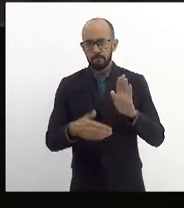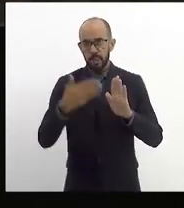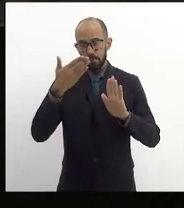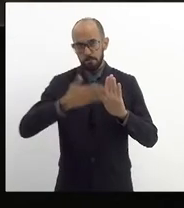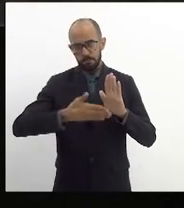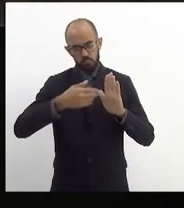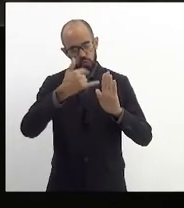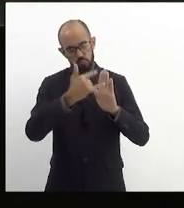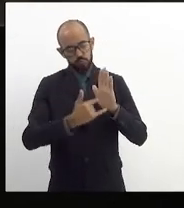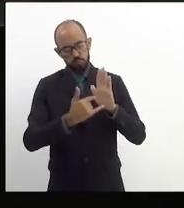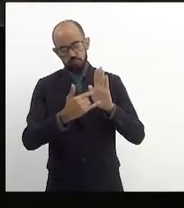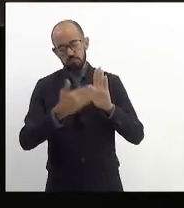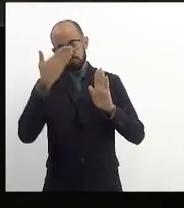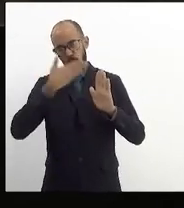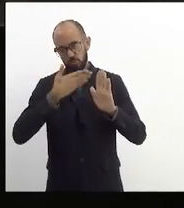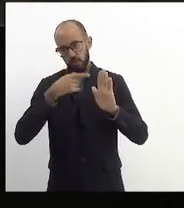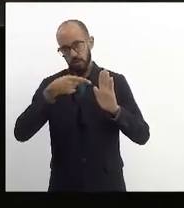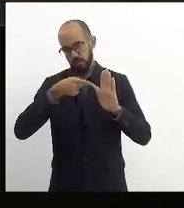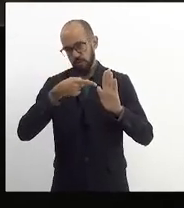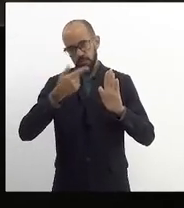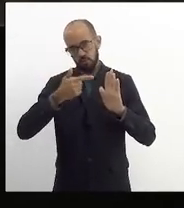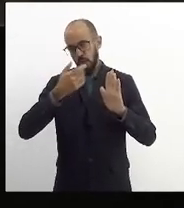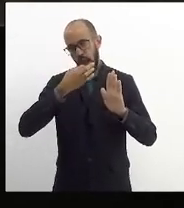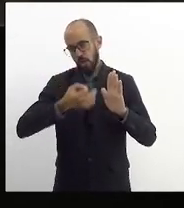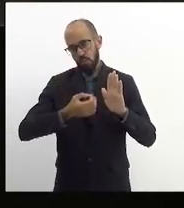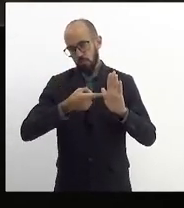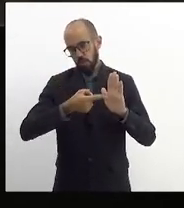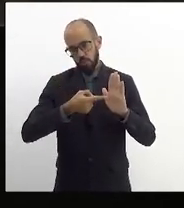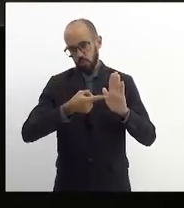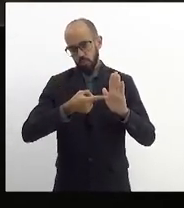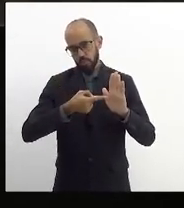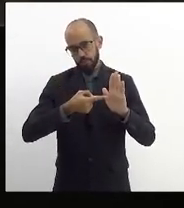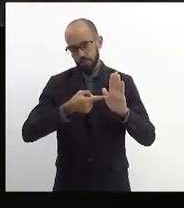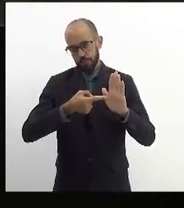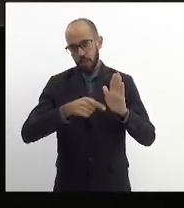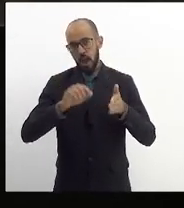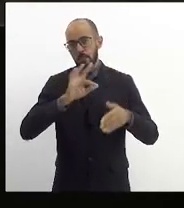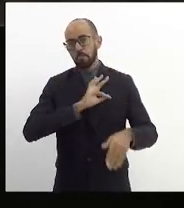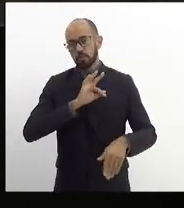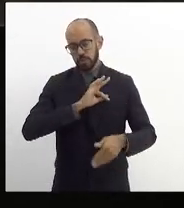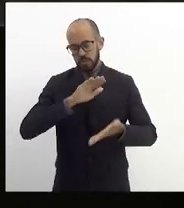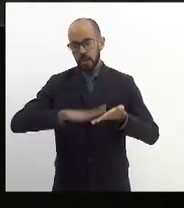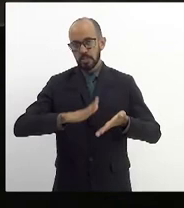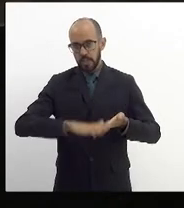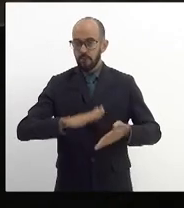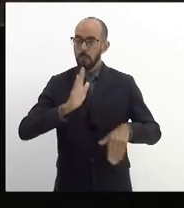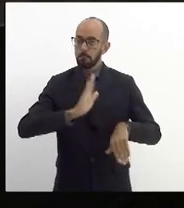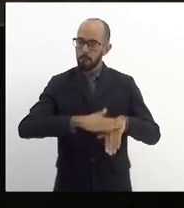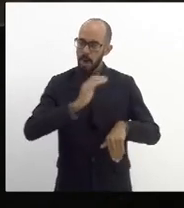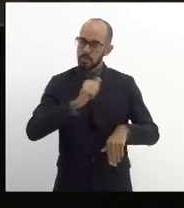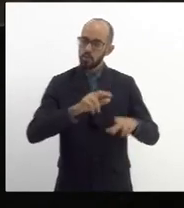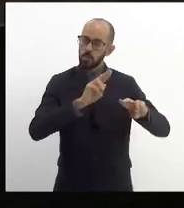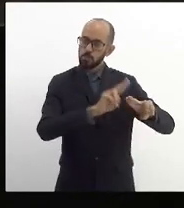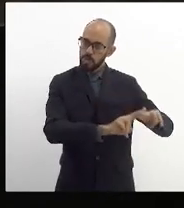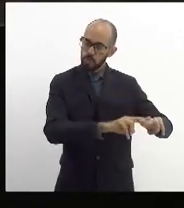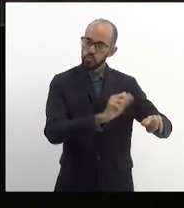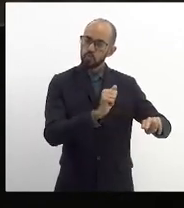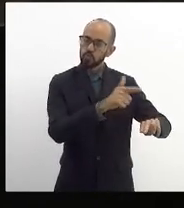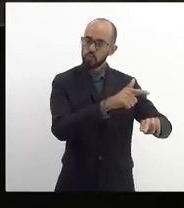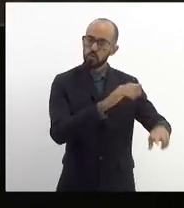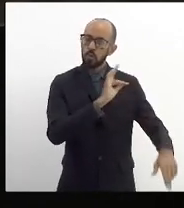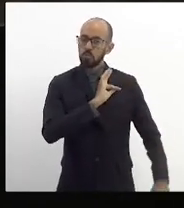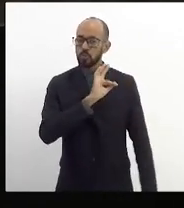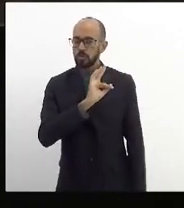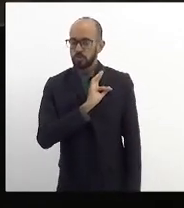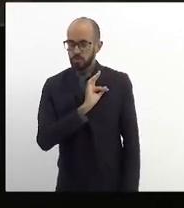argumentos tão fato ela que a polícia civil gastava mais na alimentação dos presos do que na alimentação de seus policiais